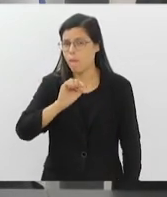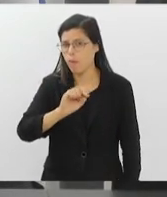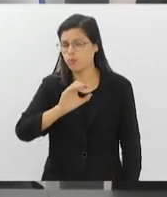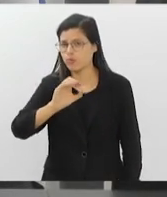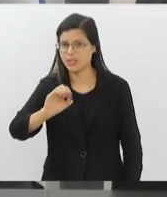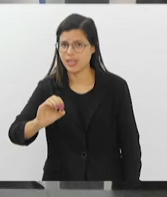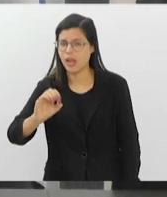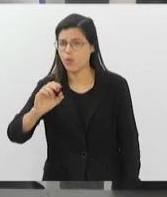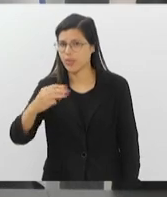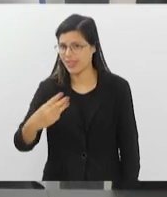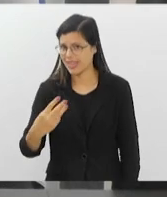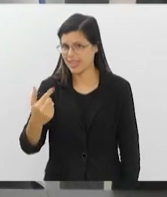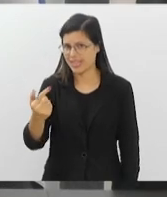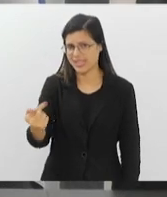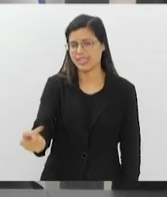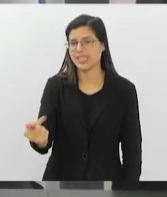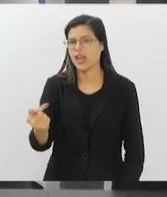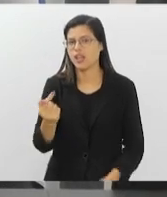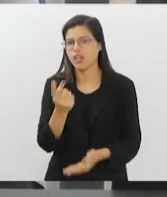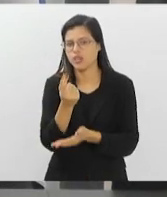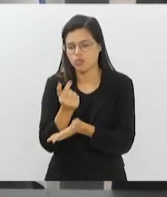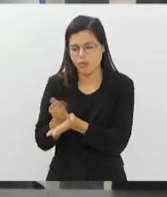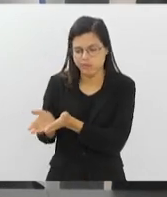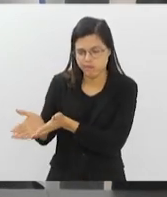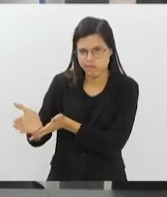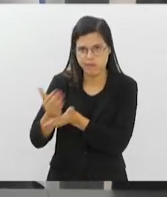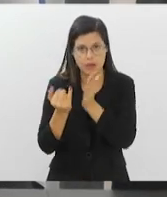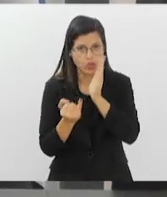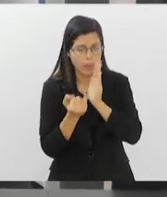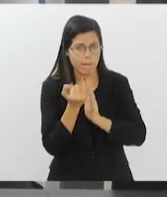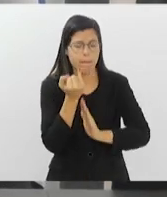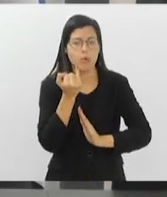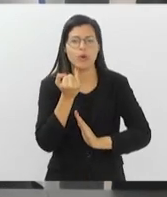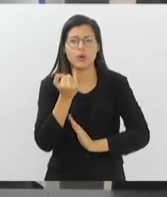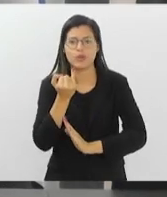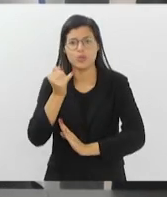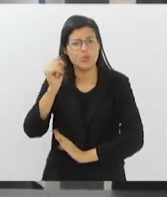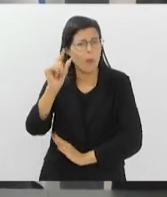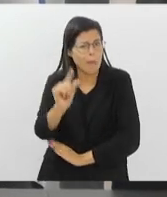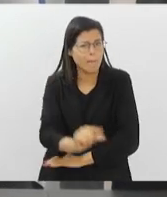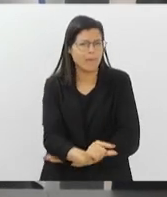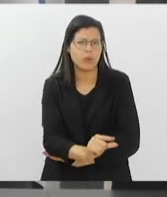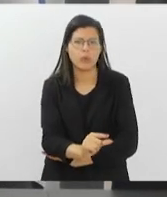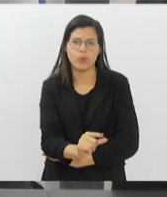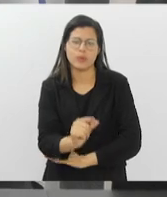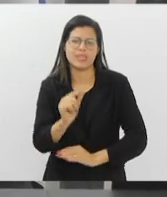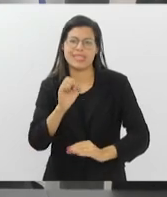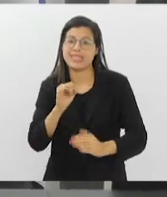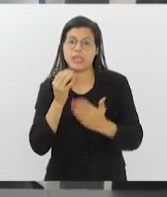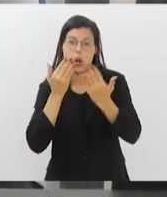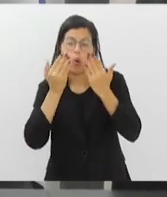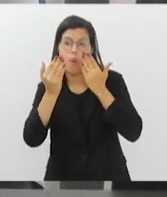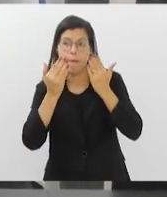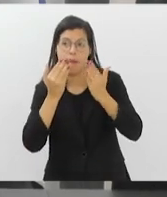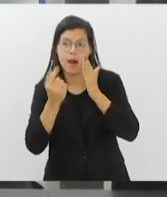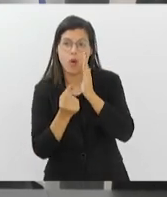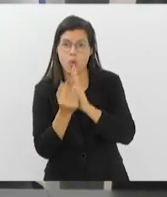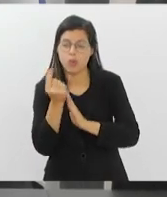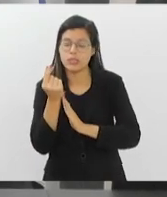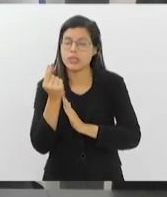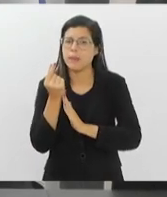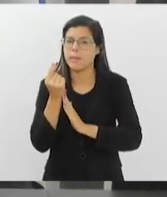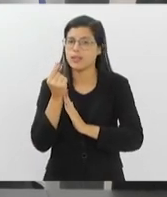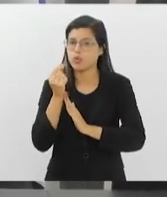0,037 da arrecadação líquida de impostos, ou seja, uma bagatela comparada ao orçamento bilionário do Estado do Rio de